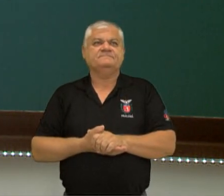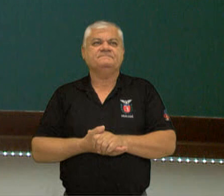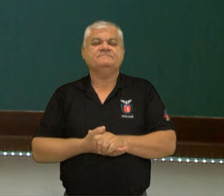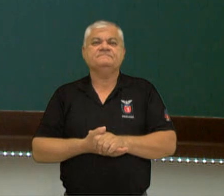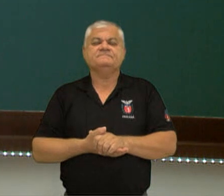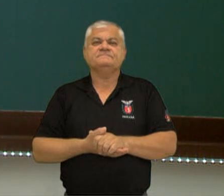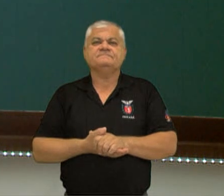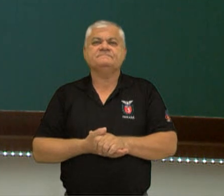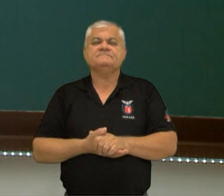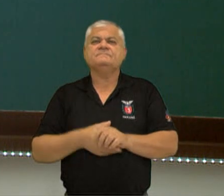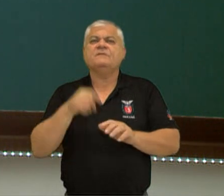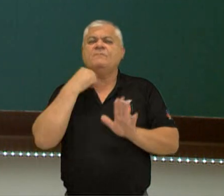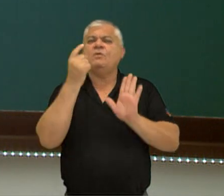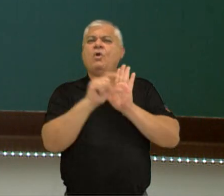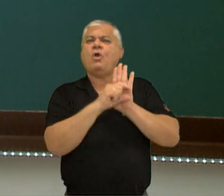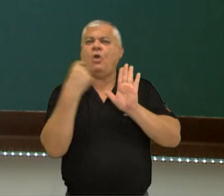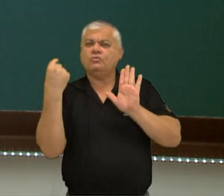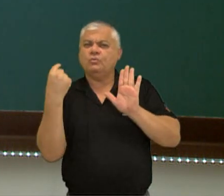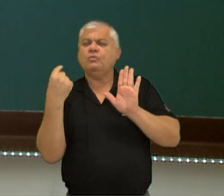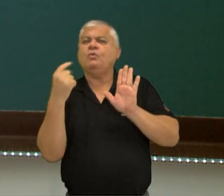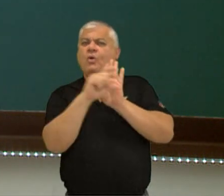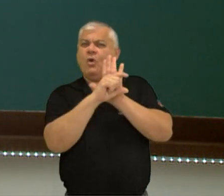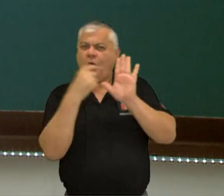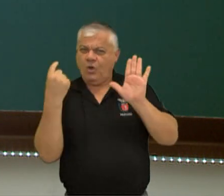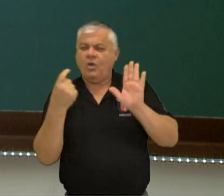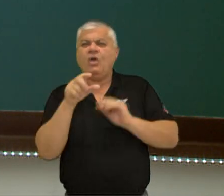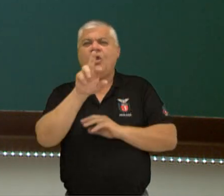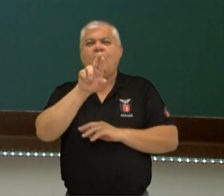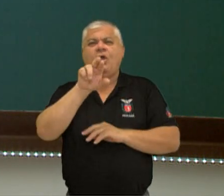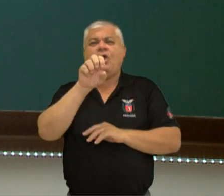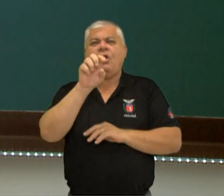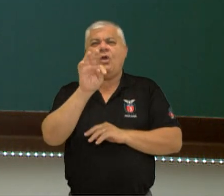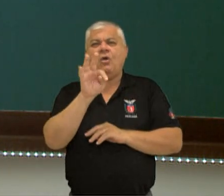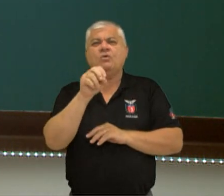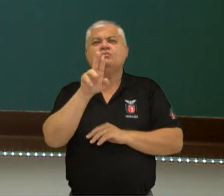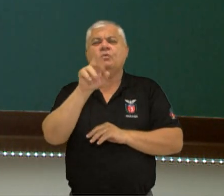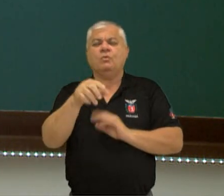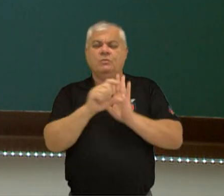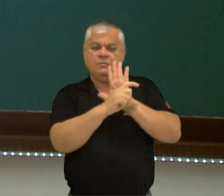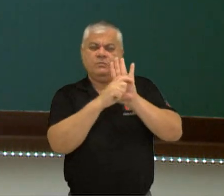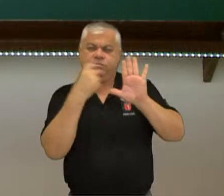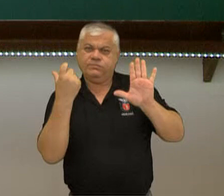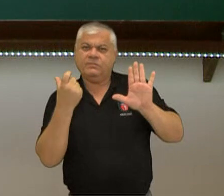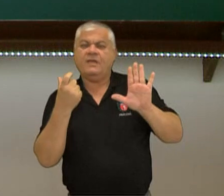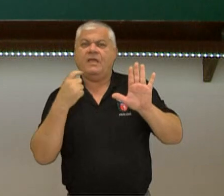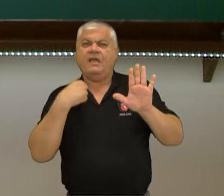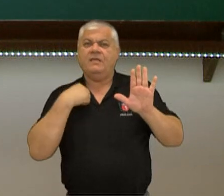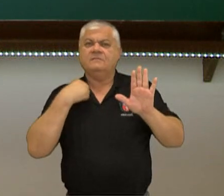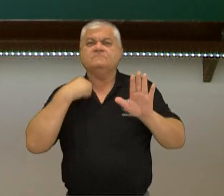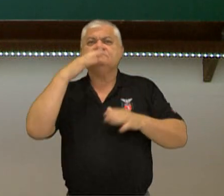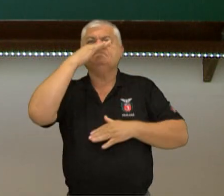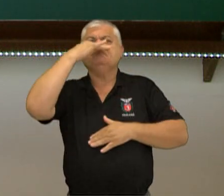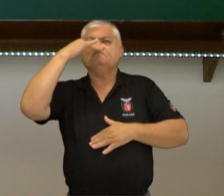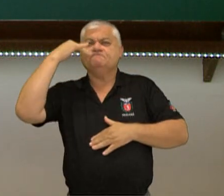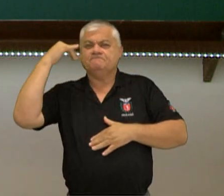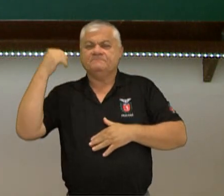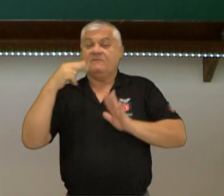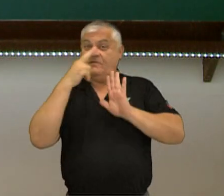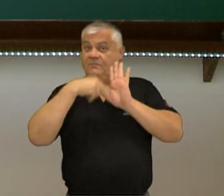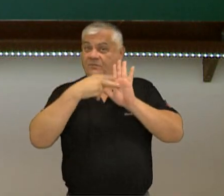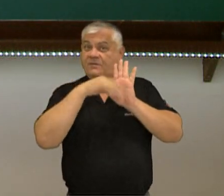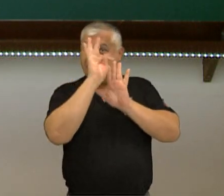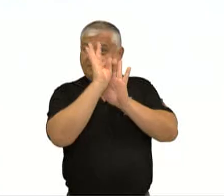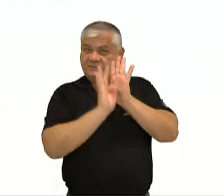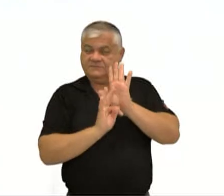Vamos ler um pouquinho aqui um texto que fala sobre o rótulo de um alvejante perfumado e aí temos uma questão sobre esse assunto. Olha